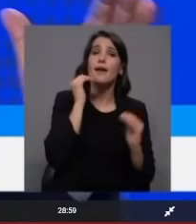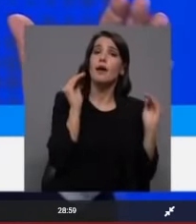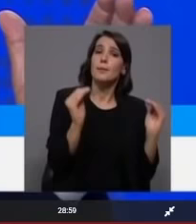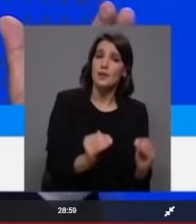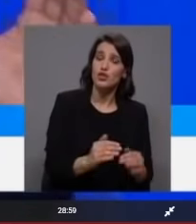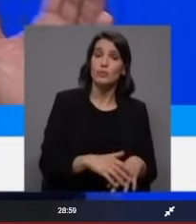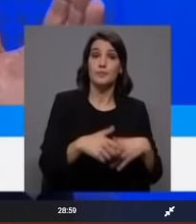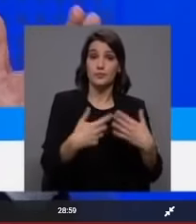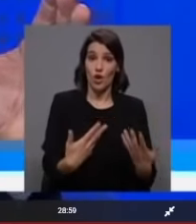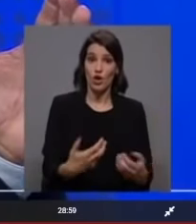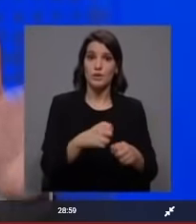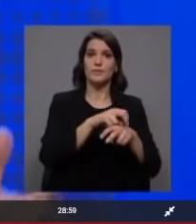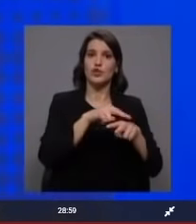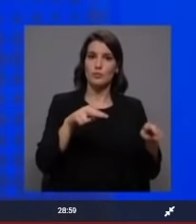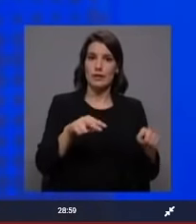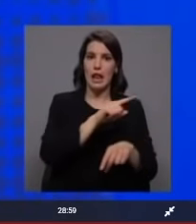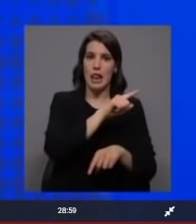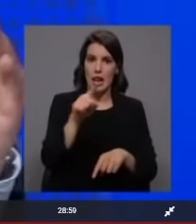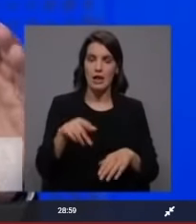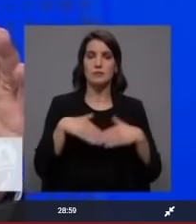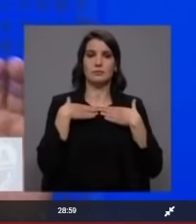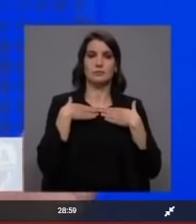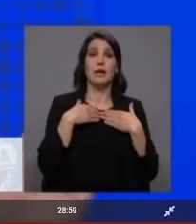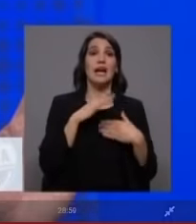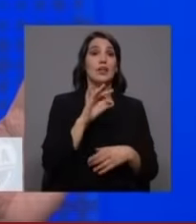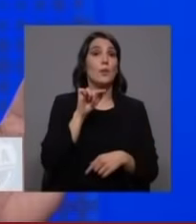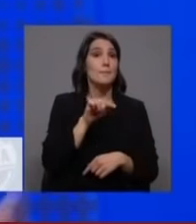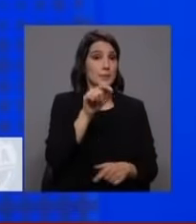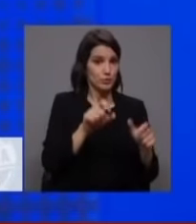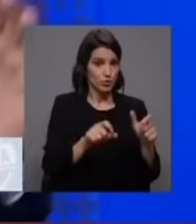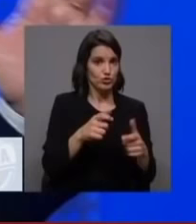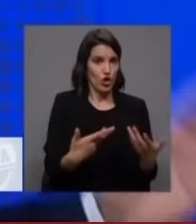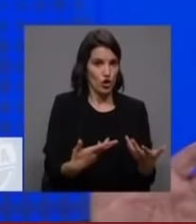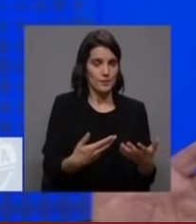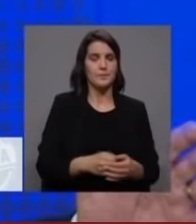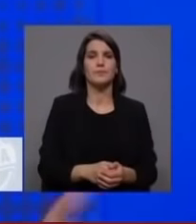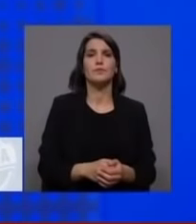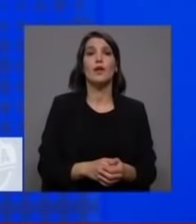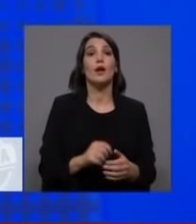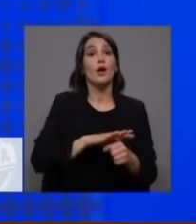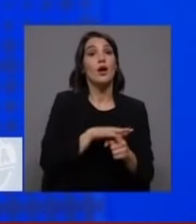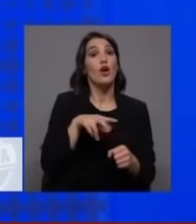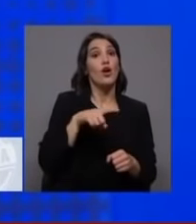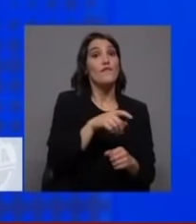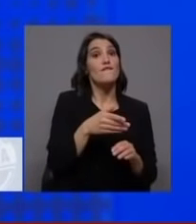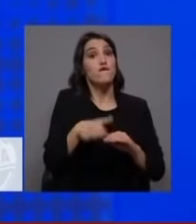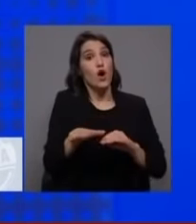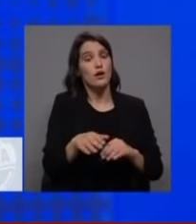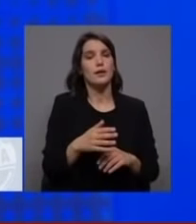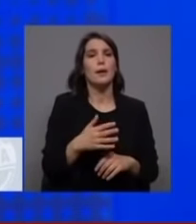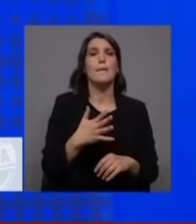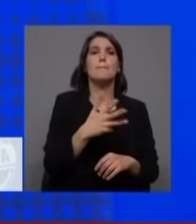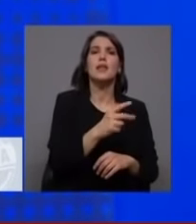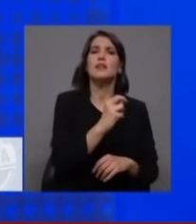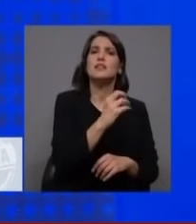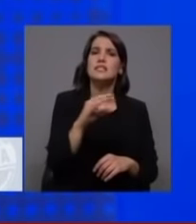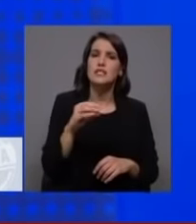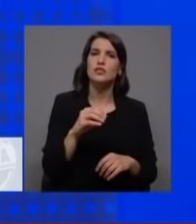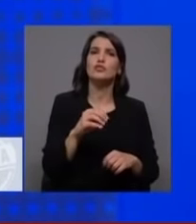sobre isso diretamente acho que é importante acerto nos apitar entrar na cerca de 14 mil pessoas fora do convívio mais 1300